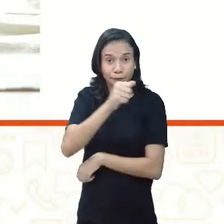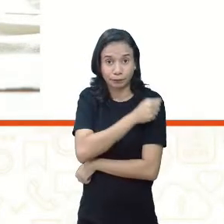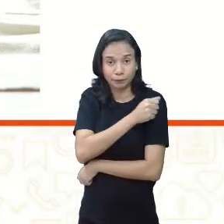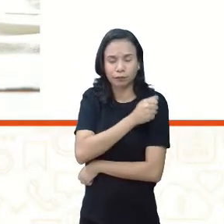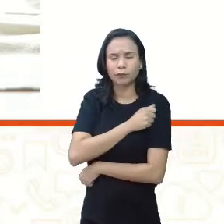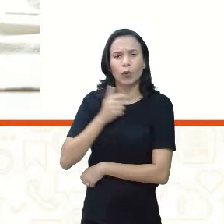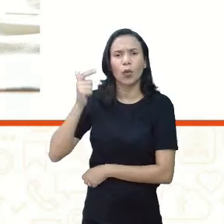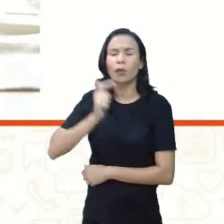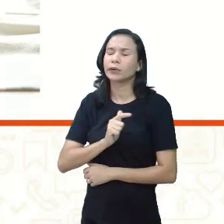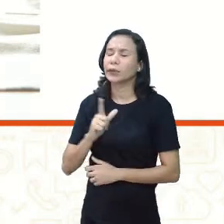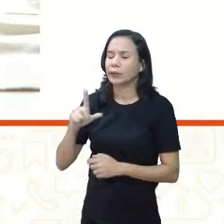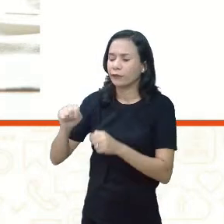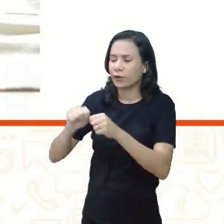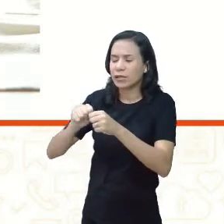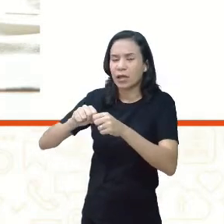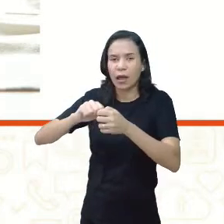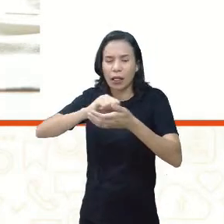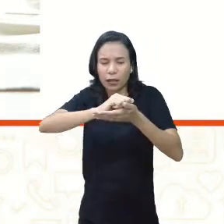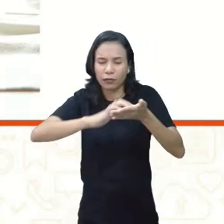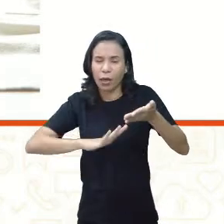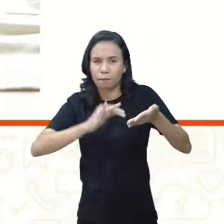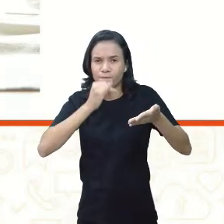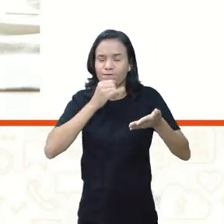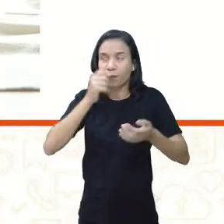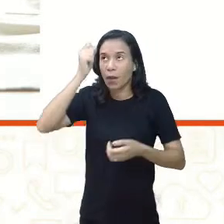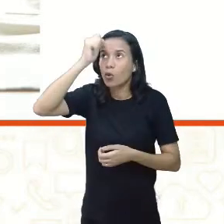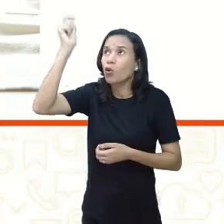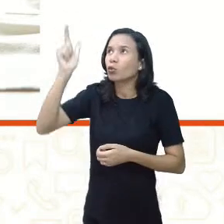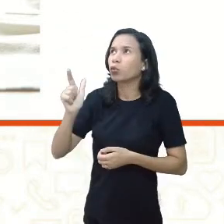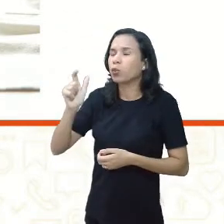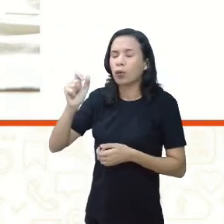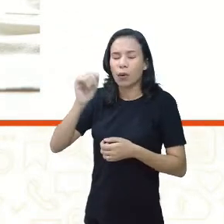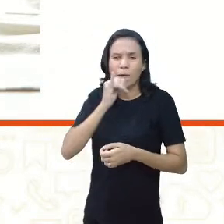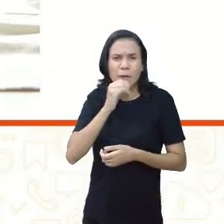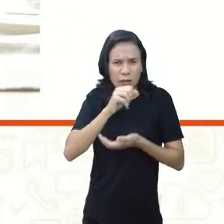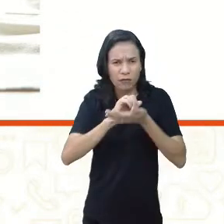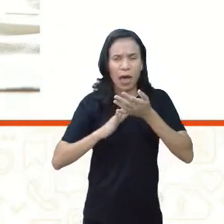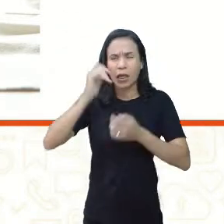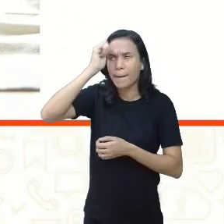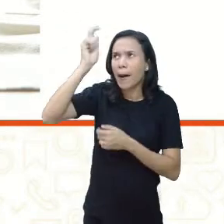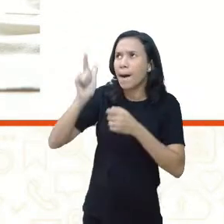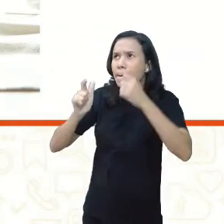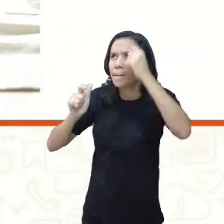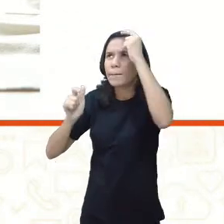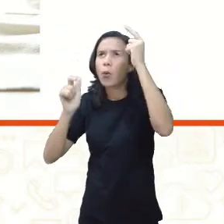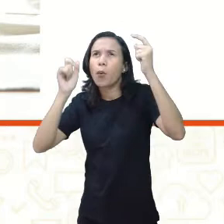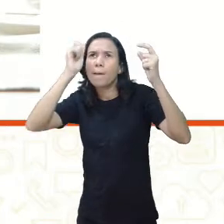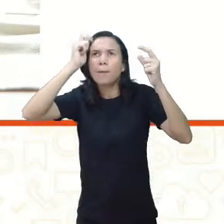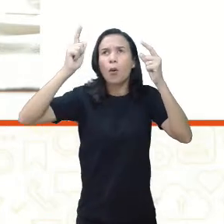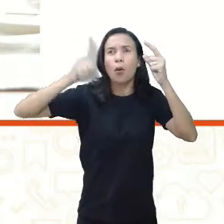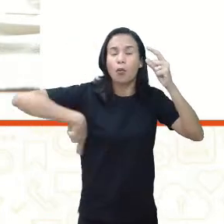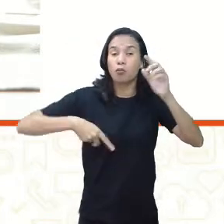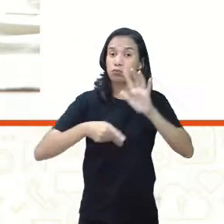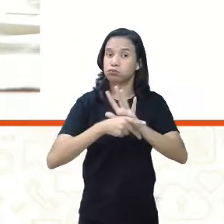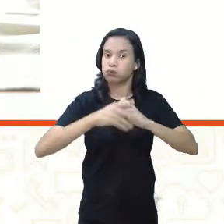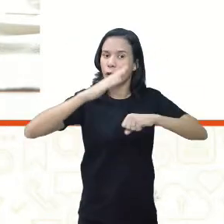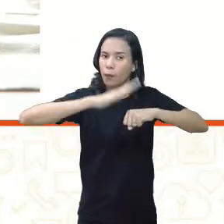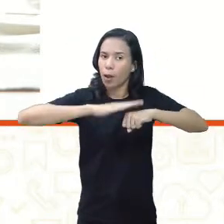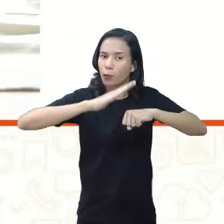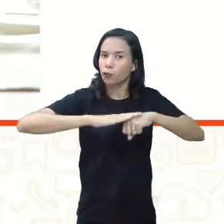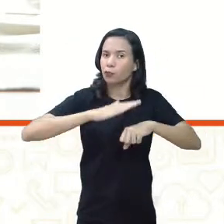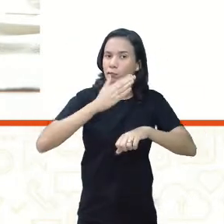vai desenvolver um trabalho, por exemplo, criativo, onde ele vai exercitar a sua autonomia, onde ele